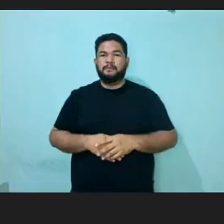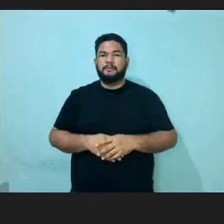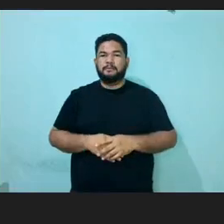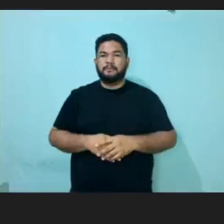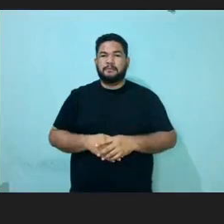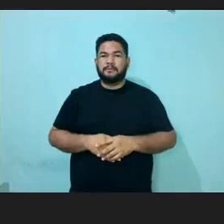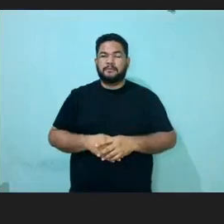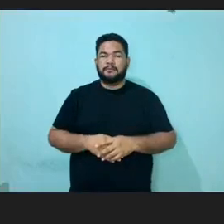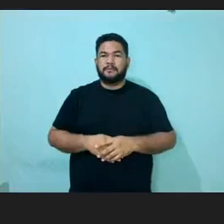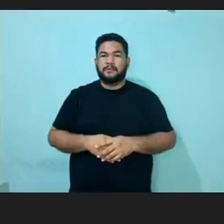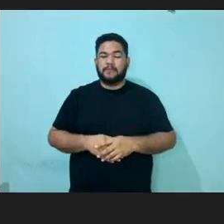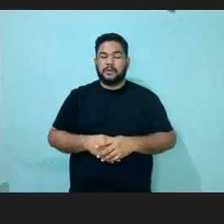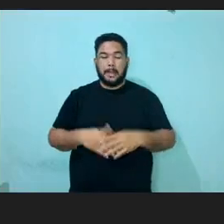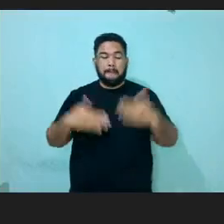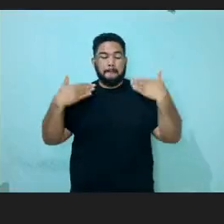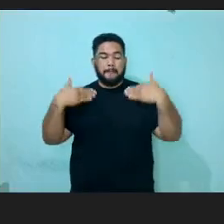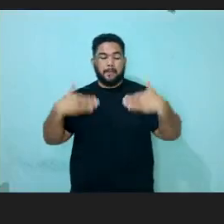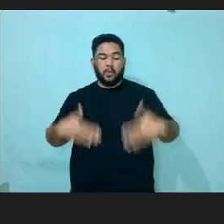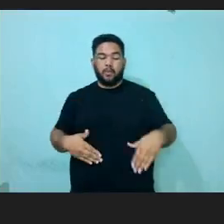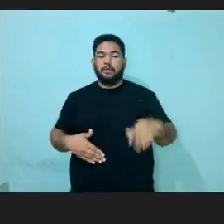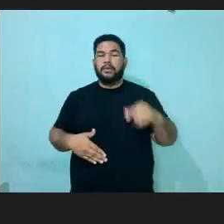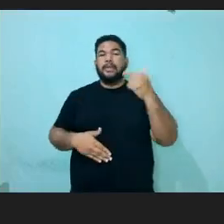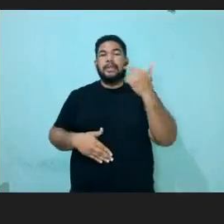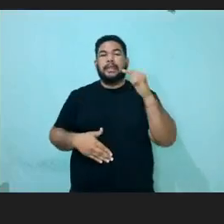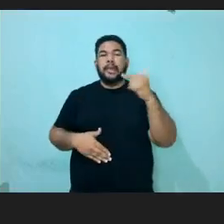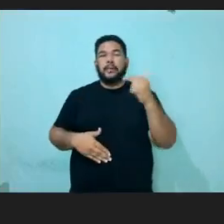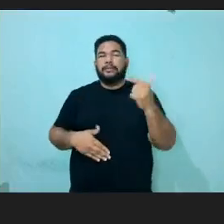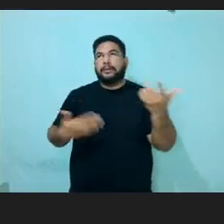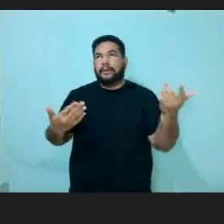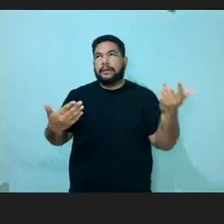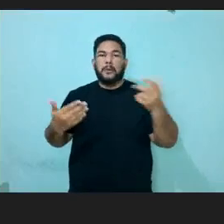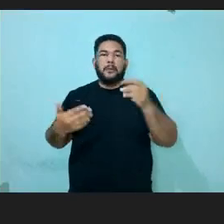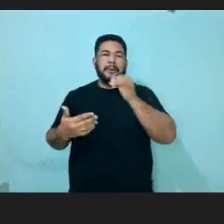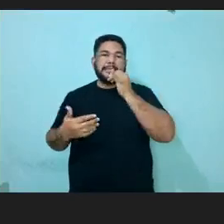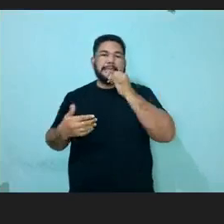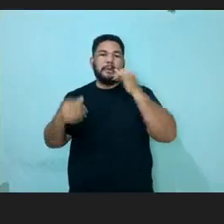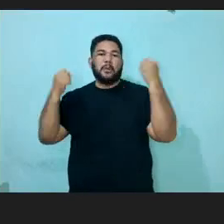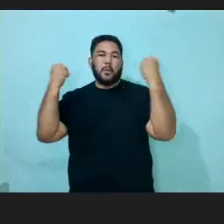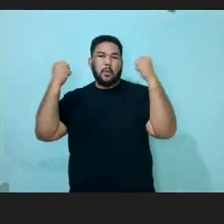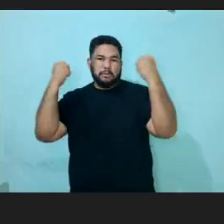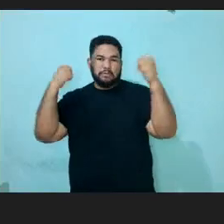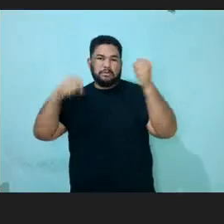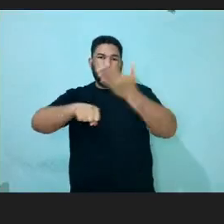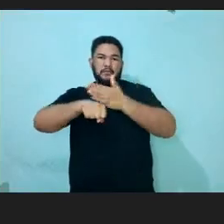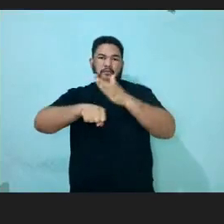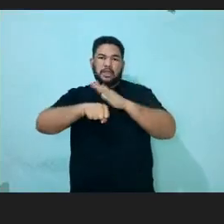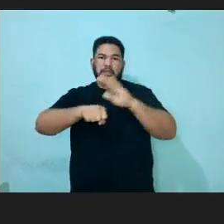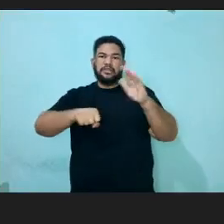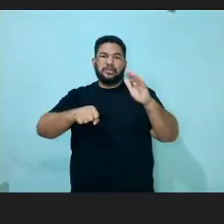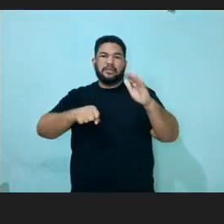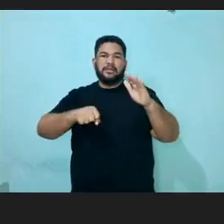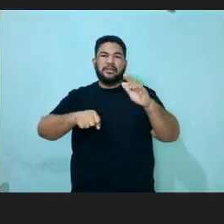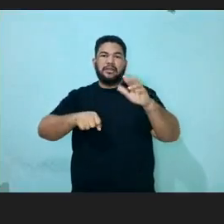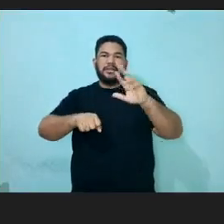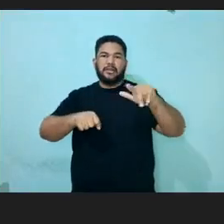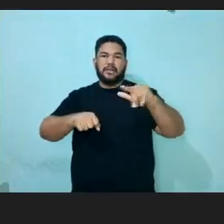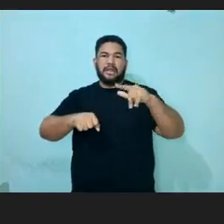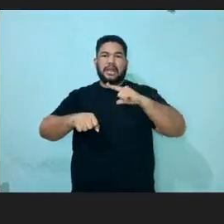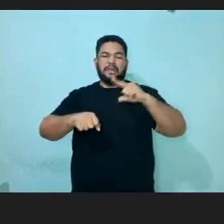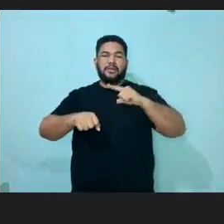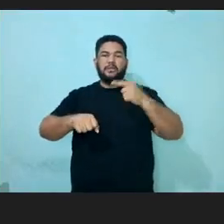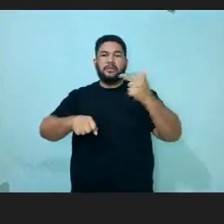um bom preparo físico, que eu vou dizer assim, quando o nosso músculo, dessa partezinha da frente aqui,